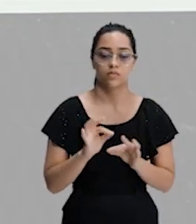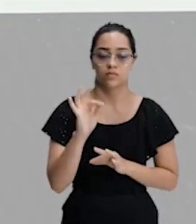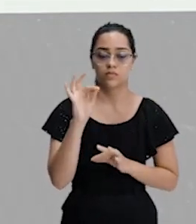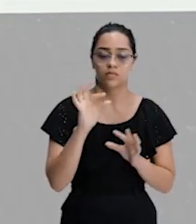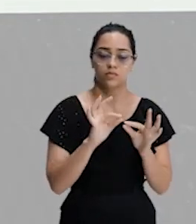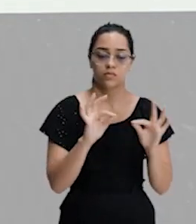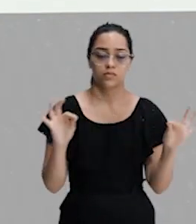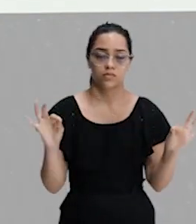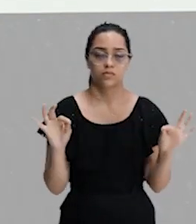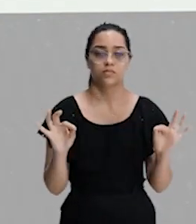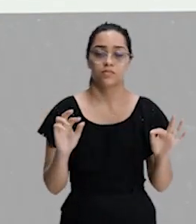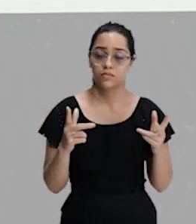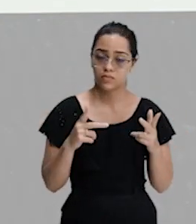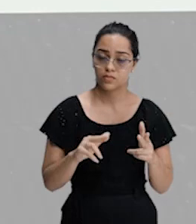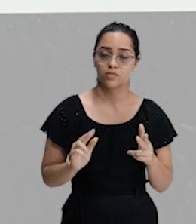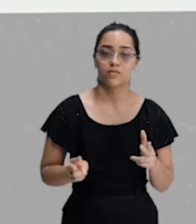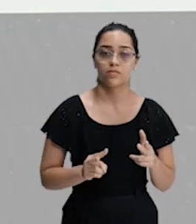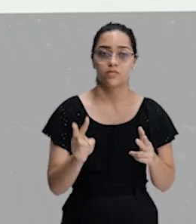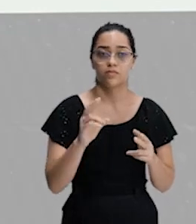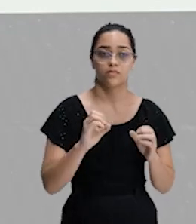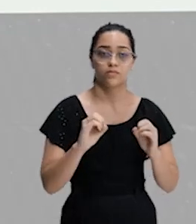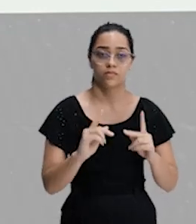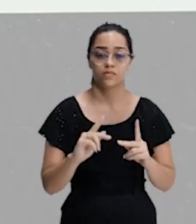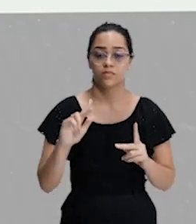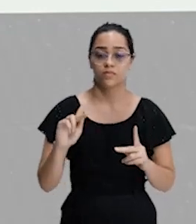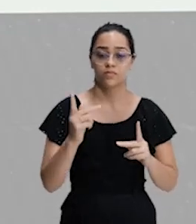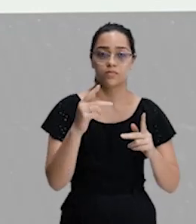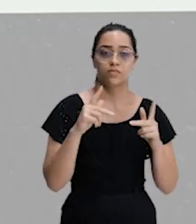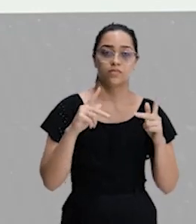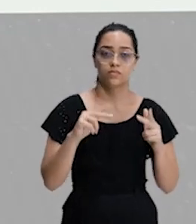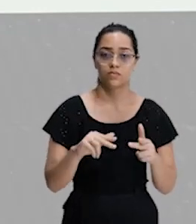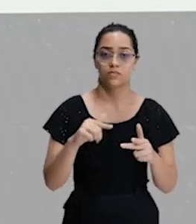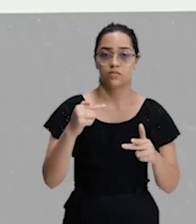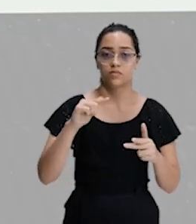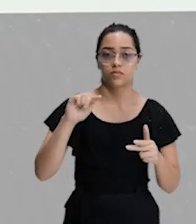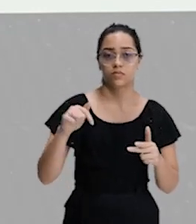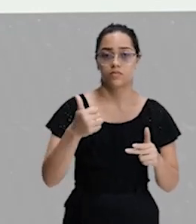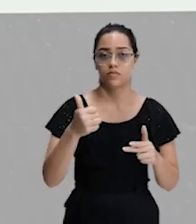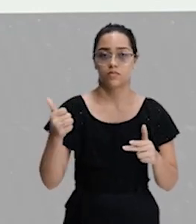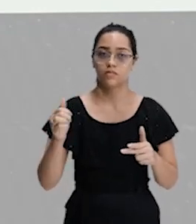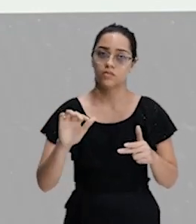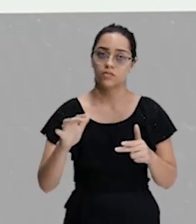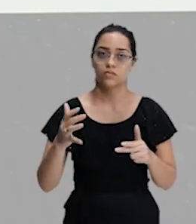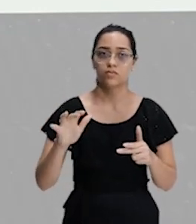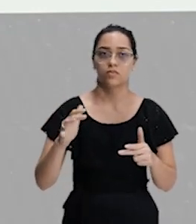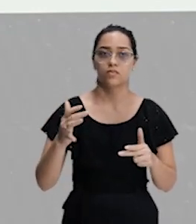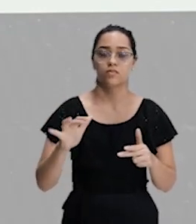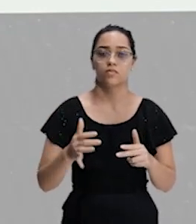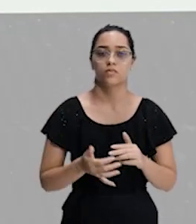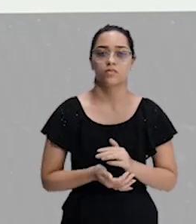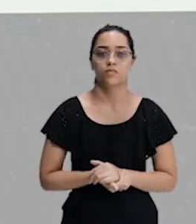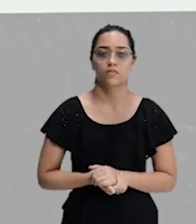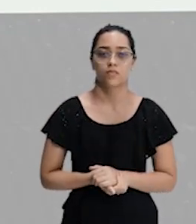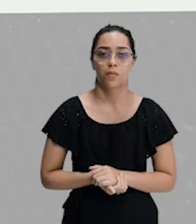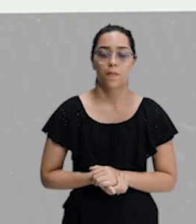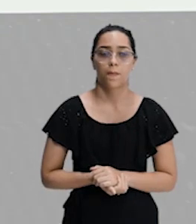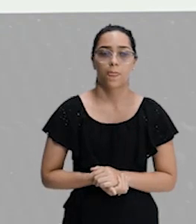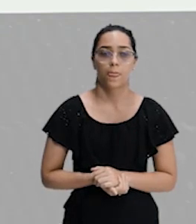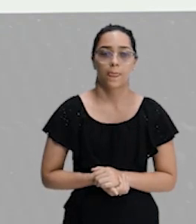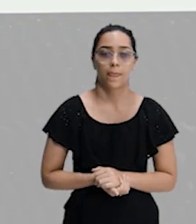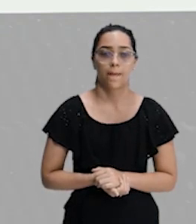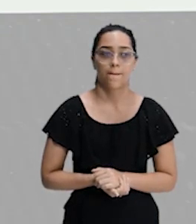medida, têm o mesmo valor, certo? O H vai ser igual a aproximadamente